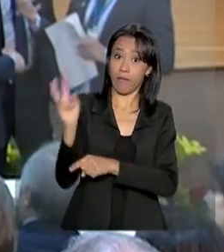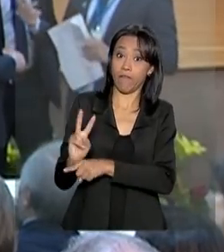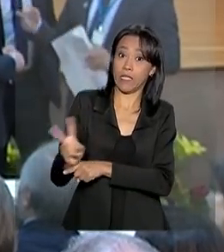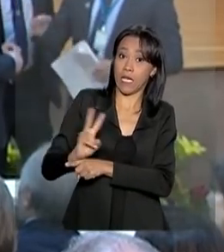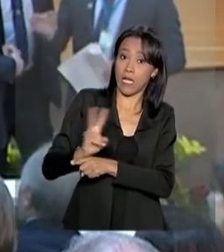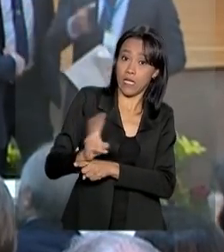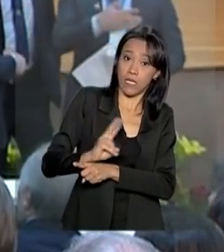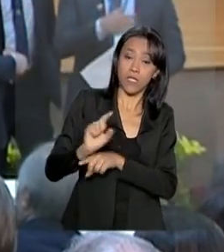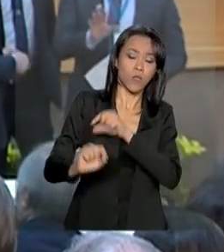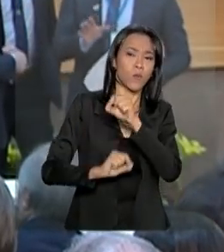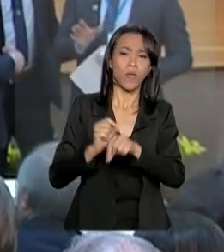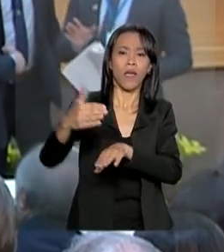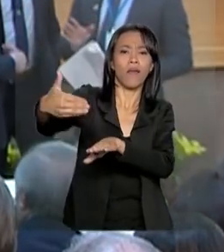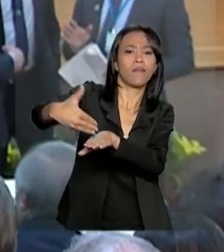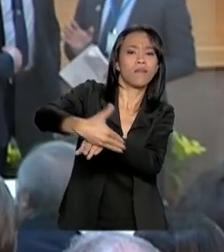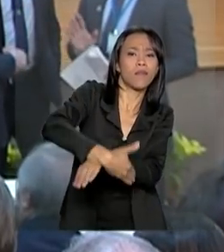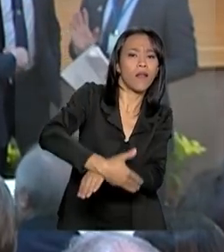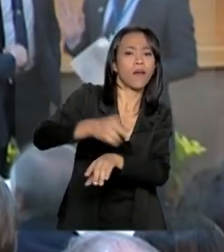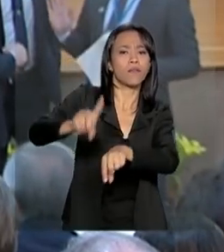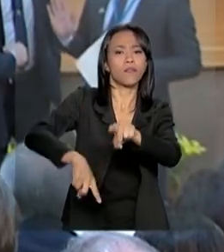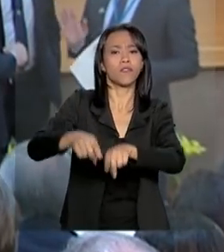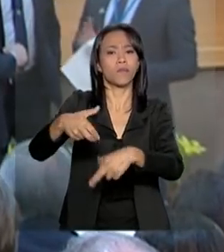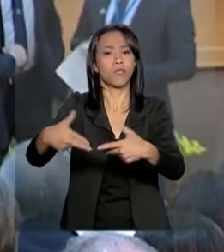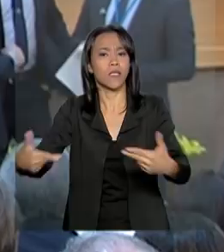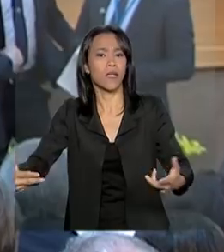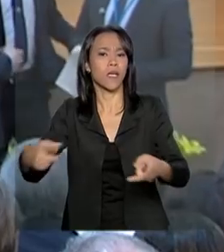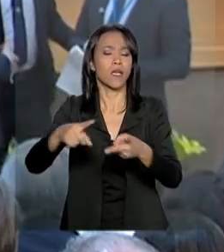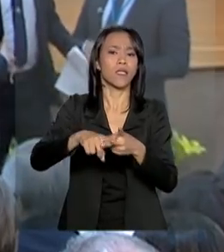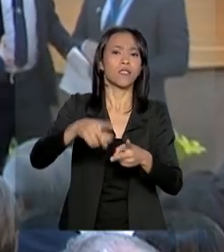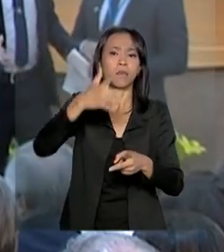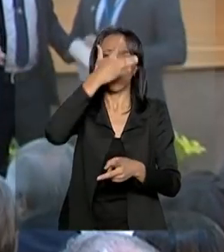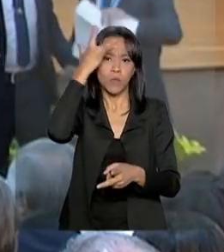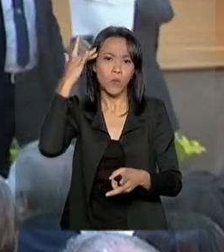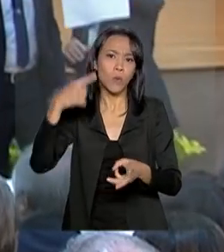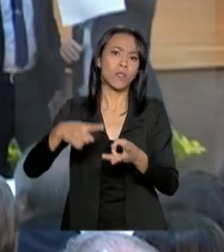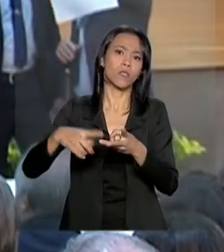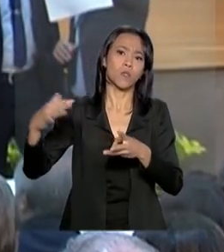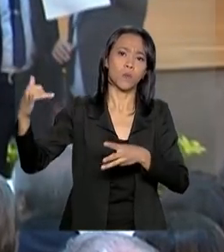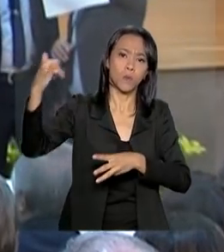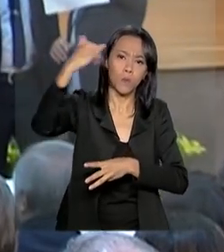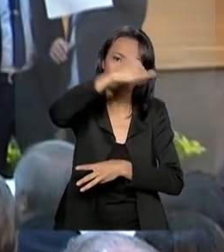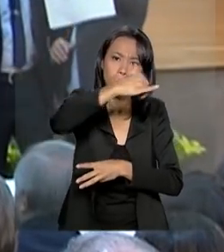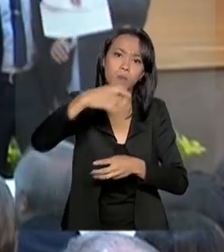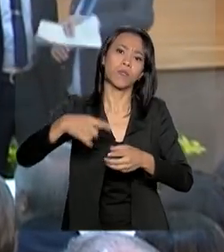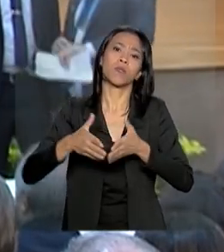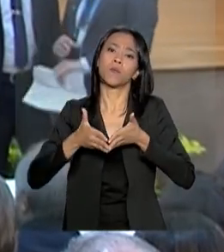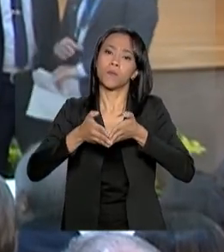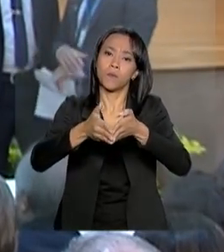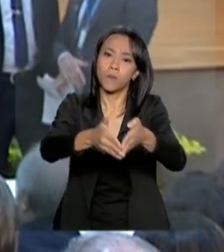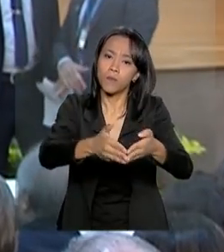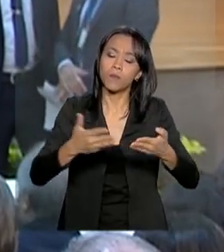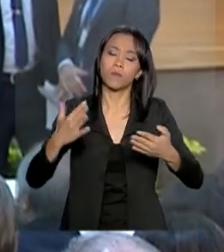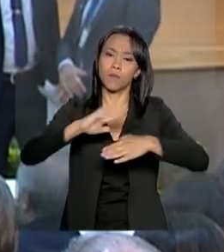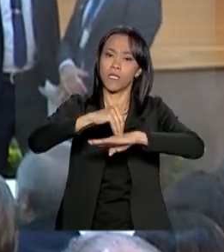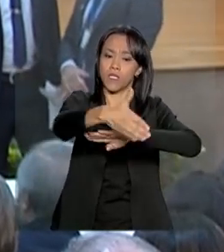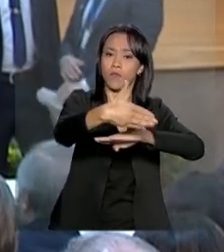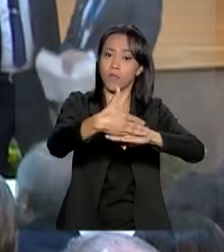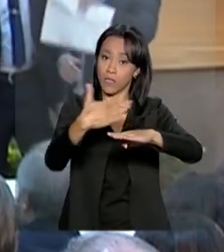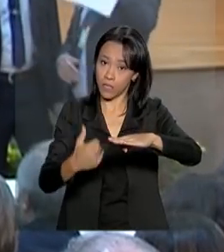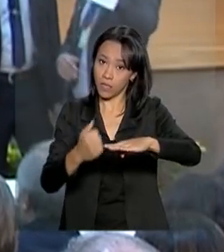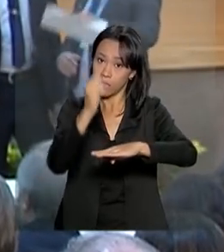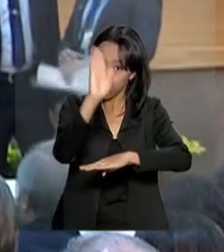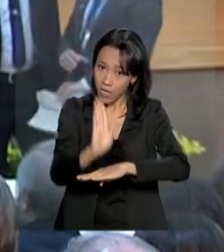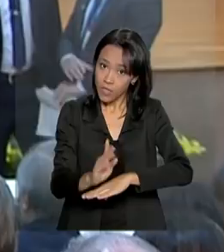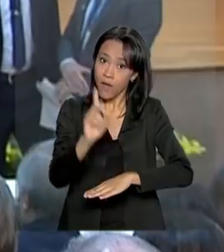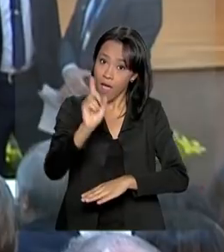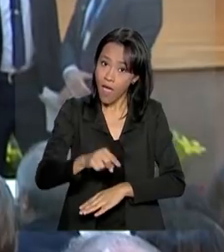exemplo, a entrada de produtos e pessoas nos portos, nos aeroportos e nas fronteiras do Brasil. É a Anvisa também